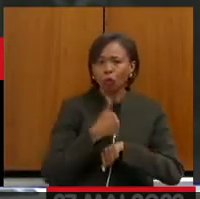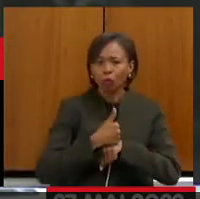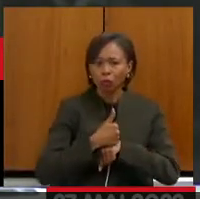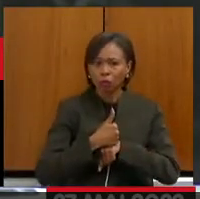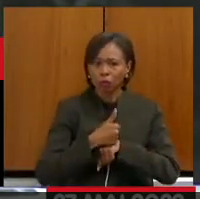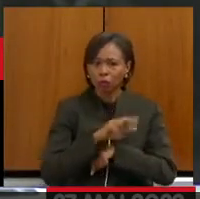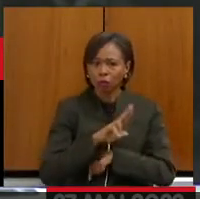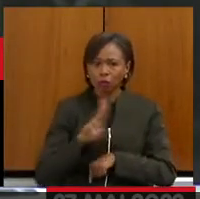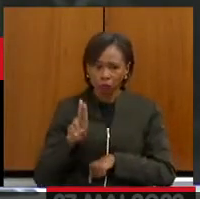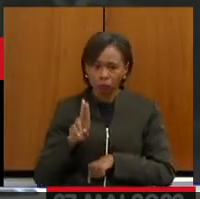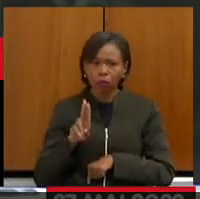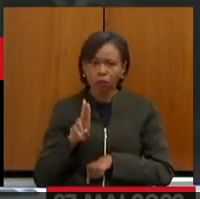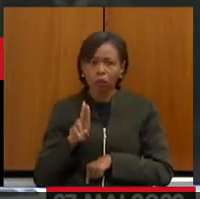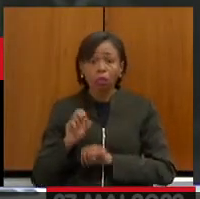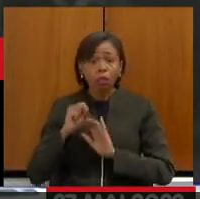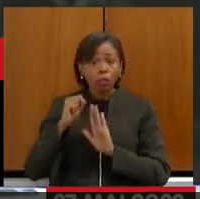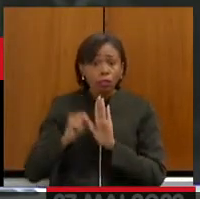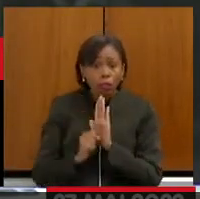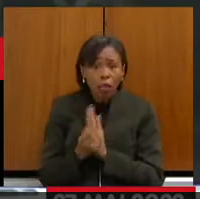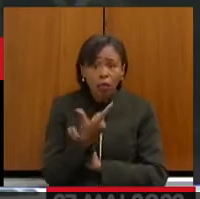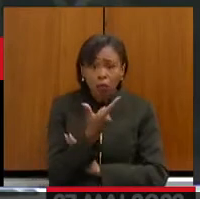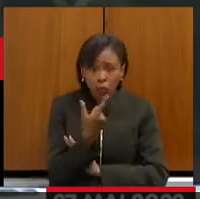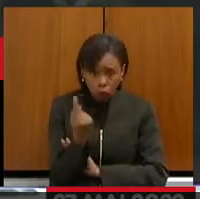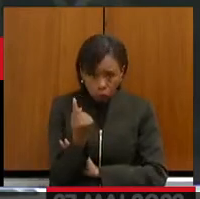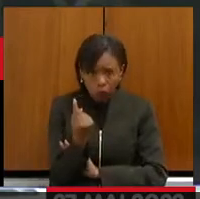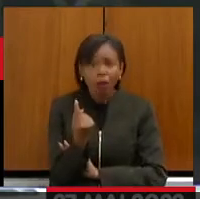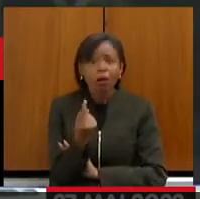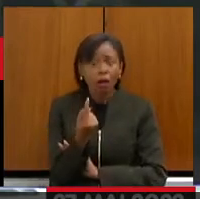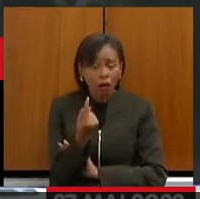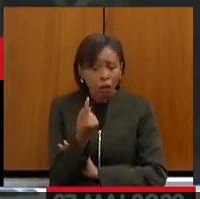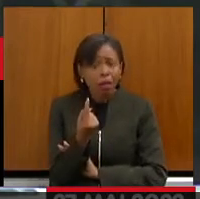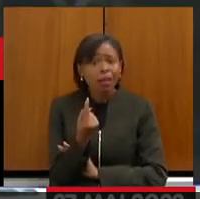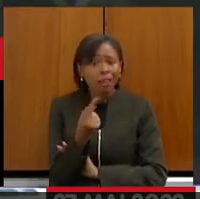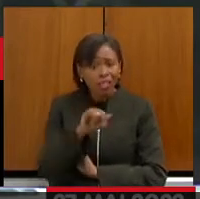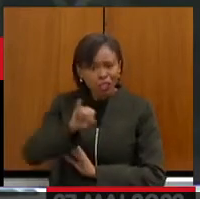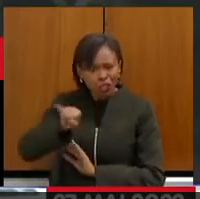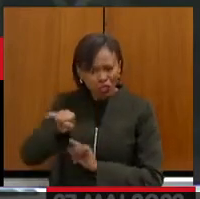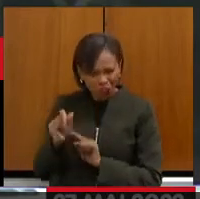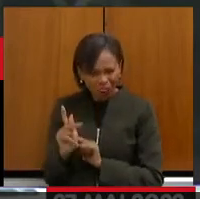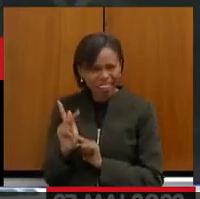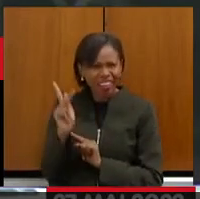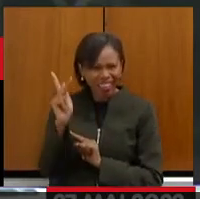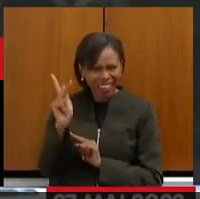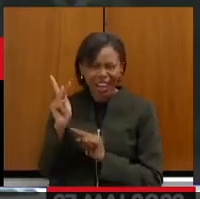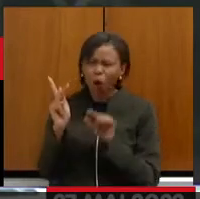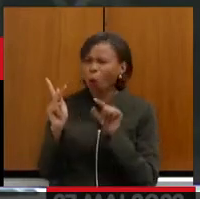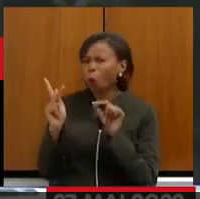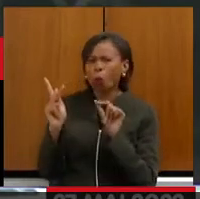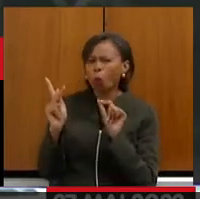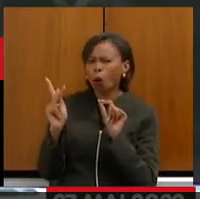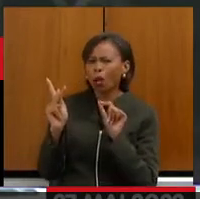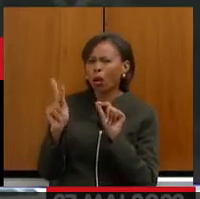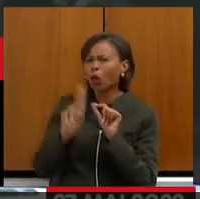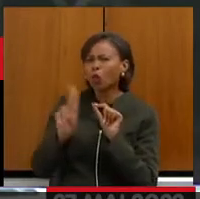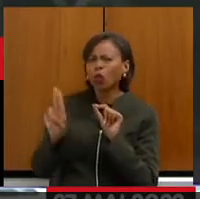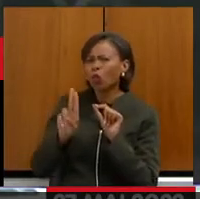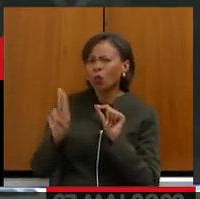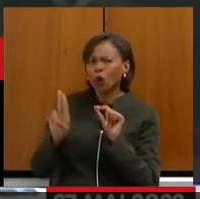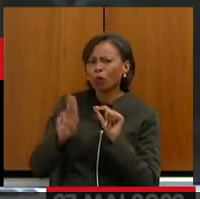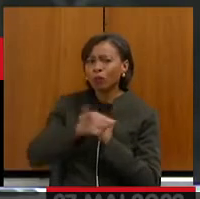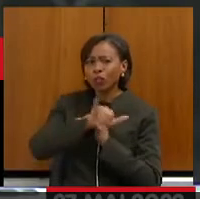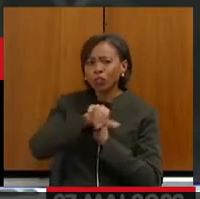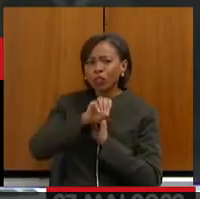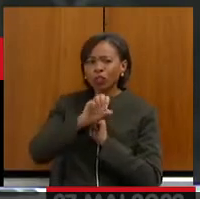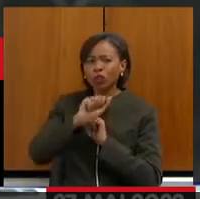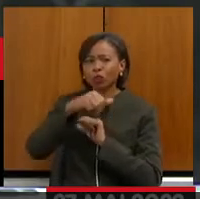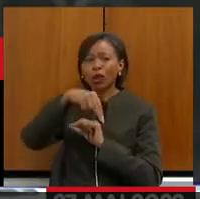pasmem no século 21 hoje JK Rowling escondeu o seu primeiro nome Joane